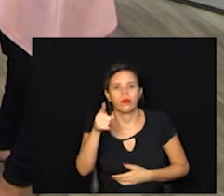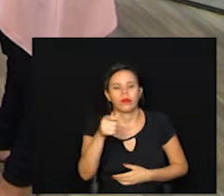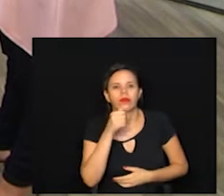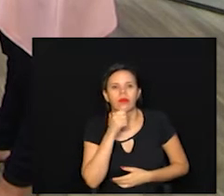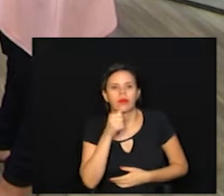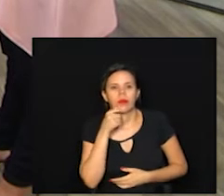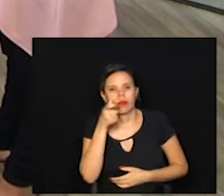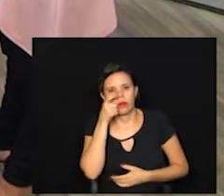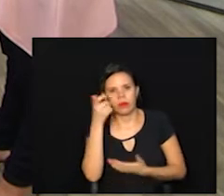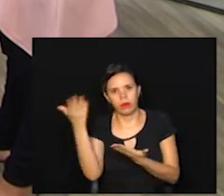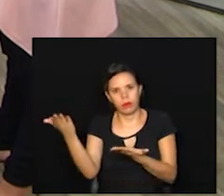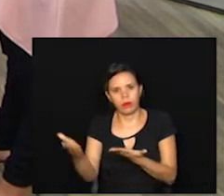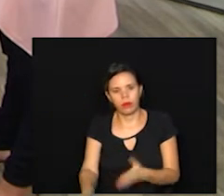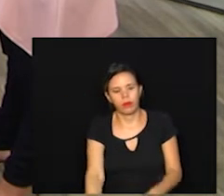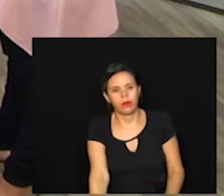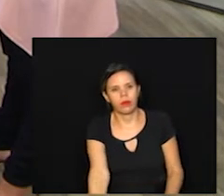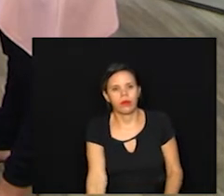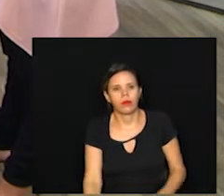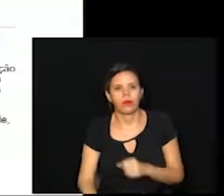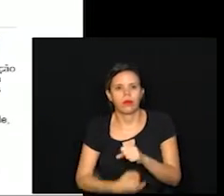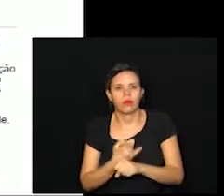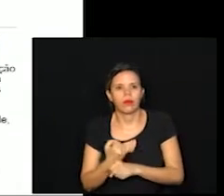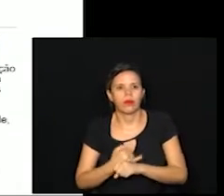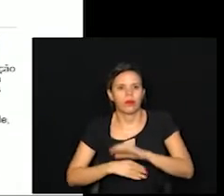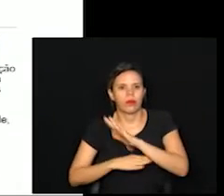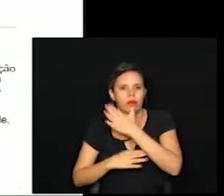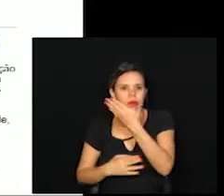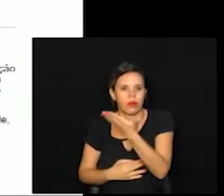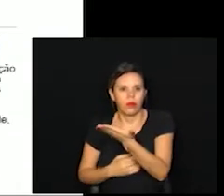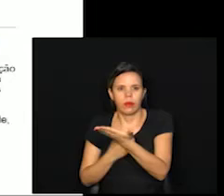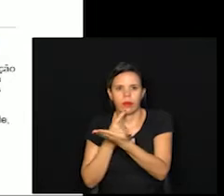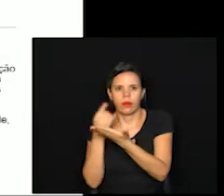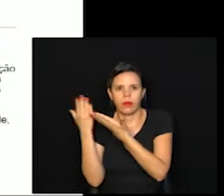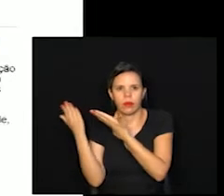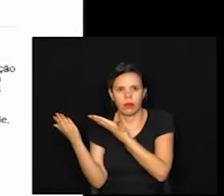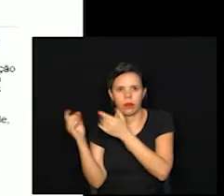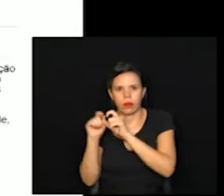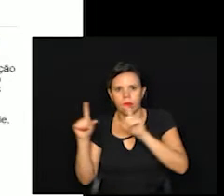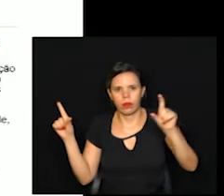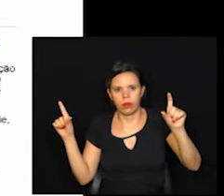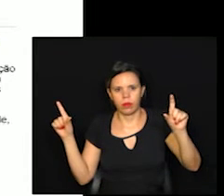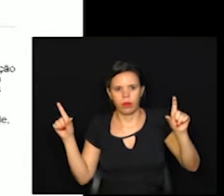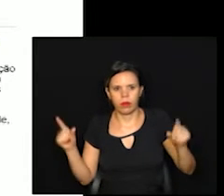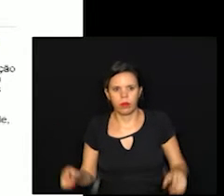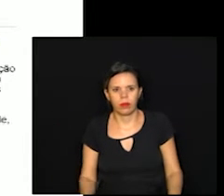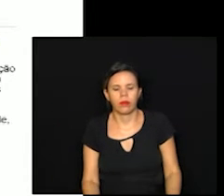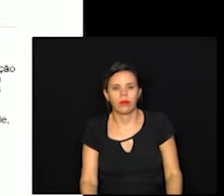está nos acompanhando, site do Legislativo, campinas.sp.gov.br.